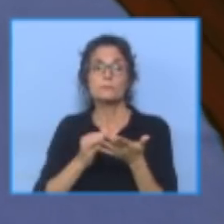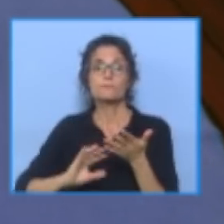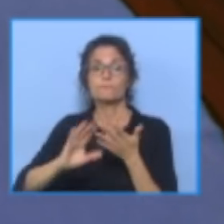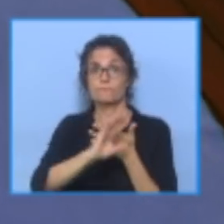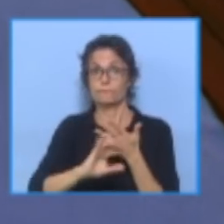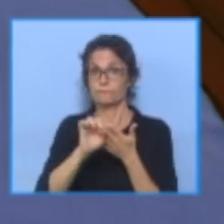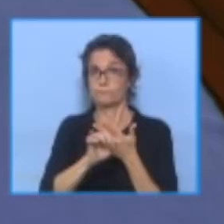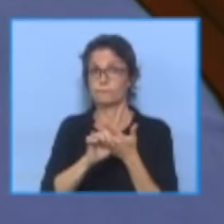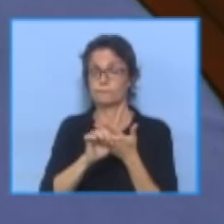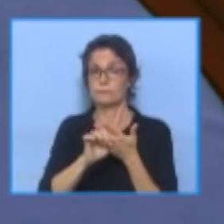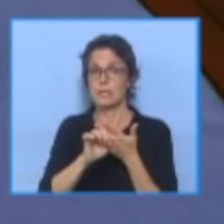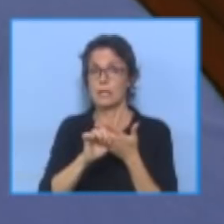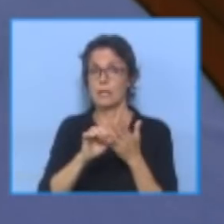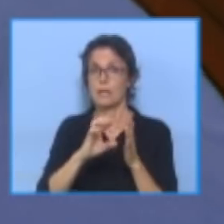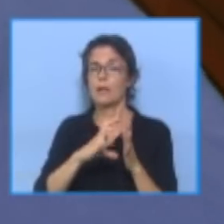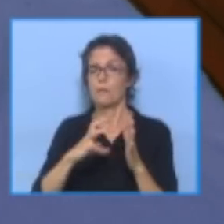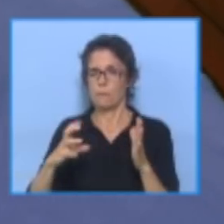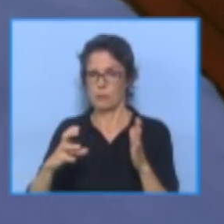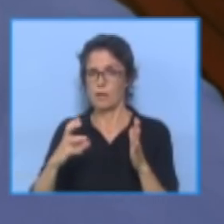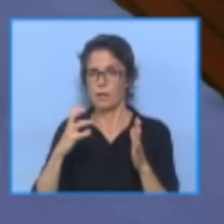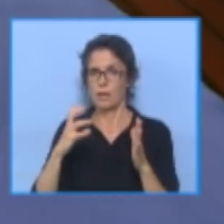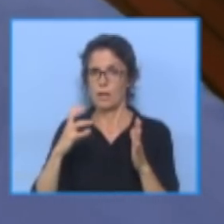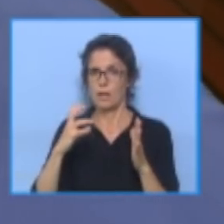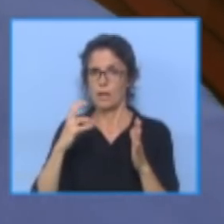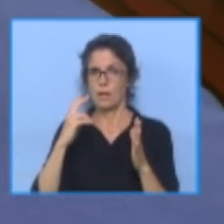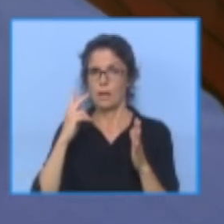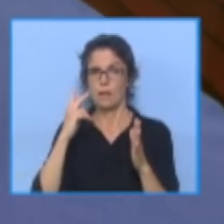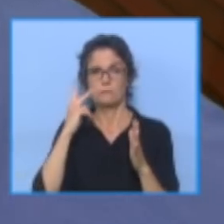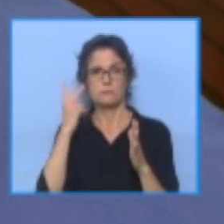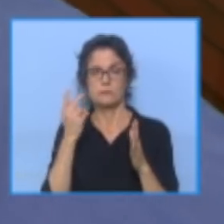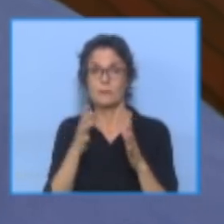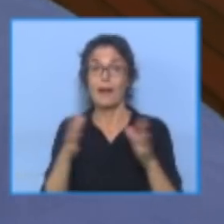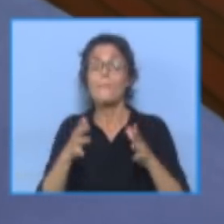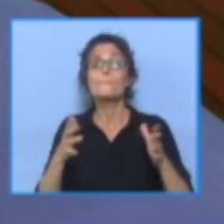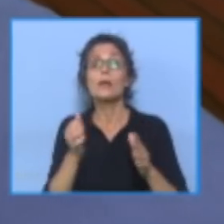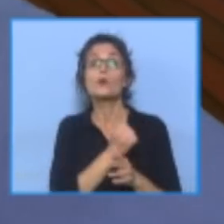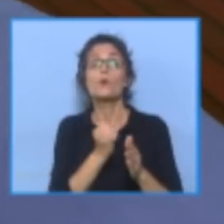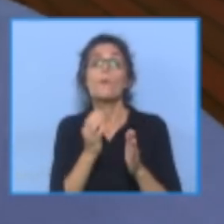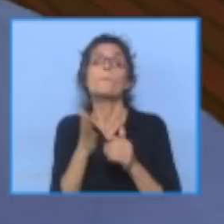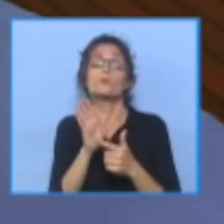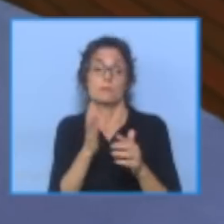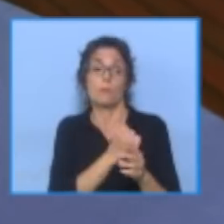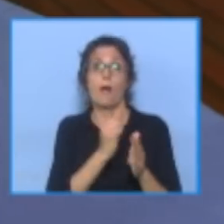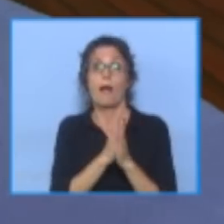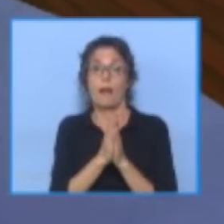um mosaico complexo. A maior parte da igreja é ortodoxa, não é? Professa um cristianismo